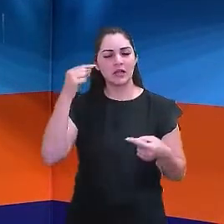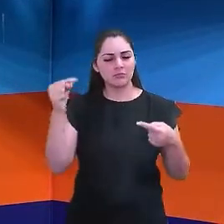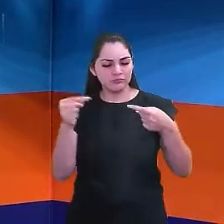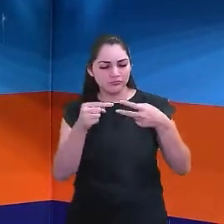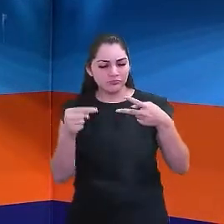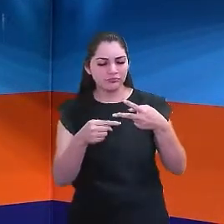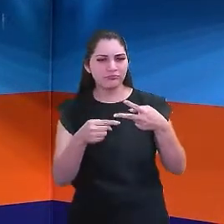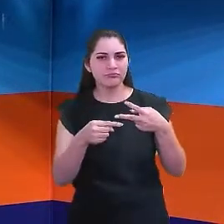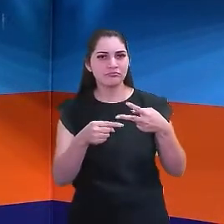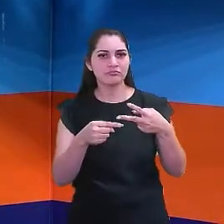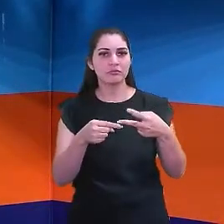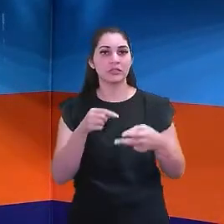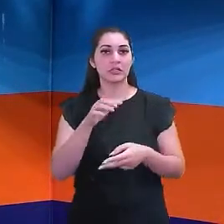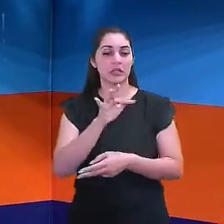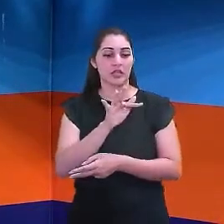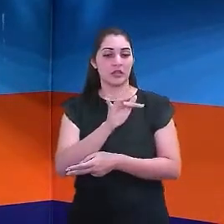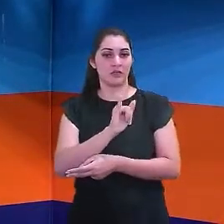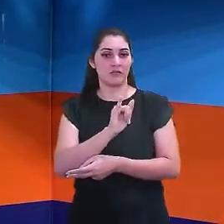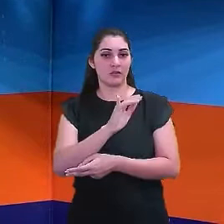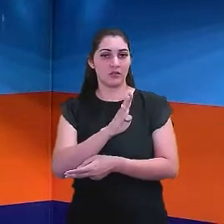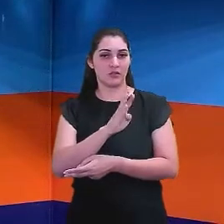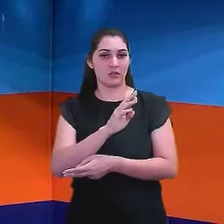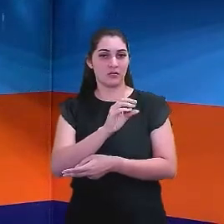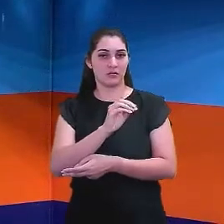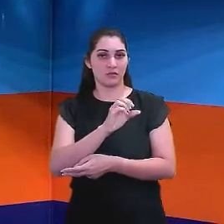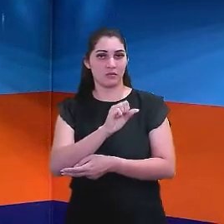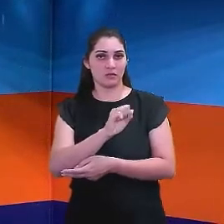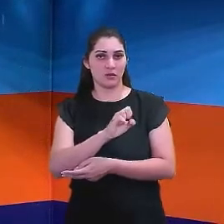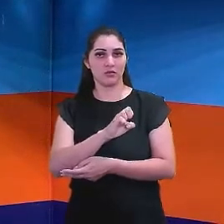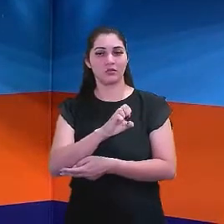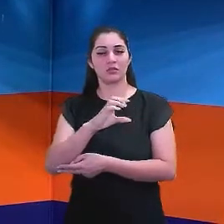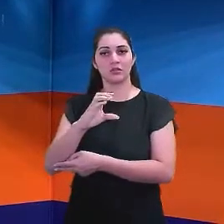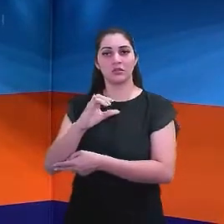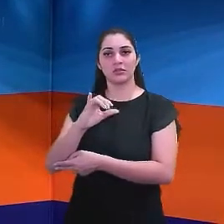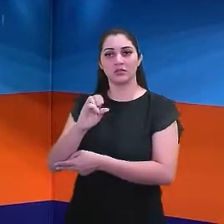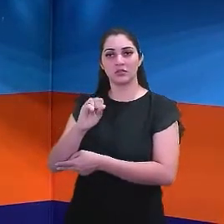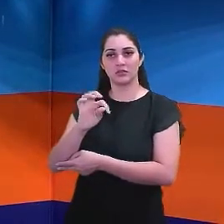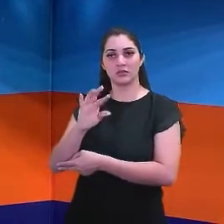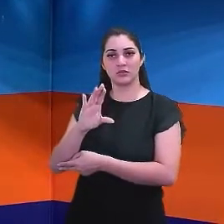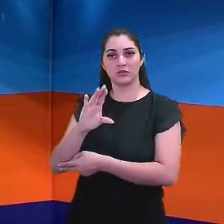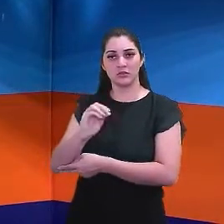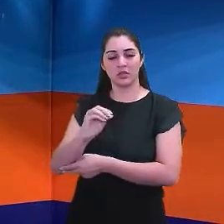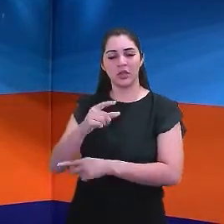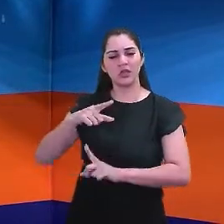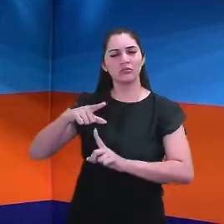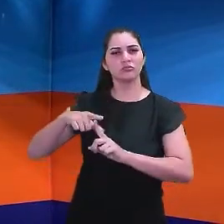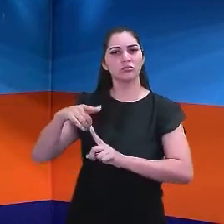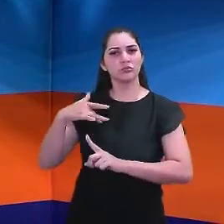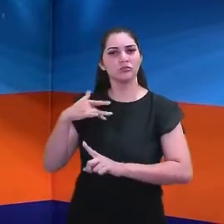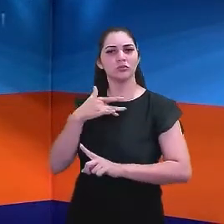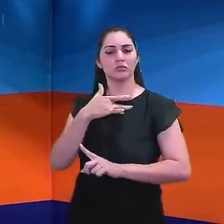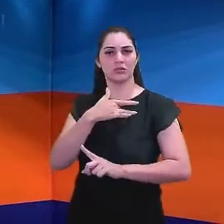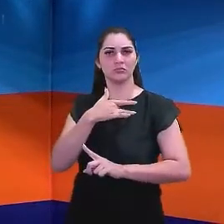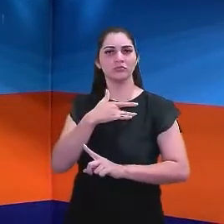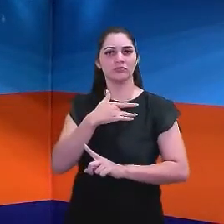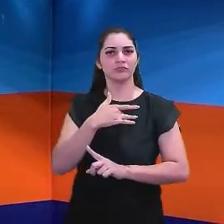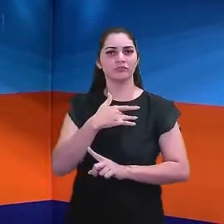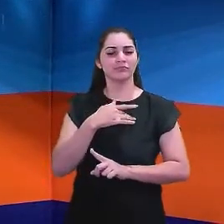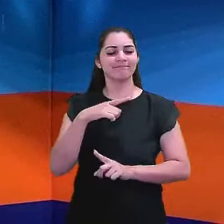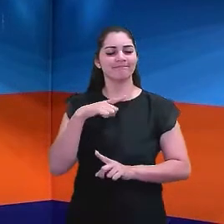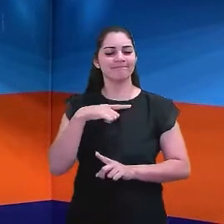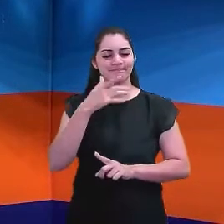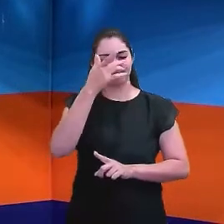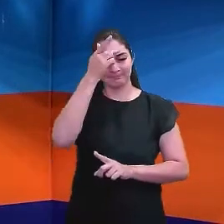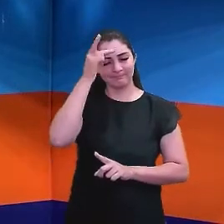a fibrose cística? É uma condição médica, uma condição de saúde que aflige